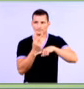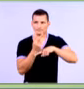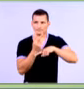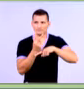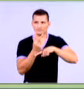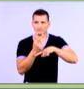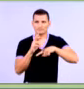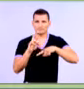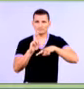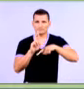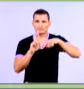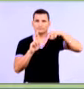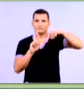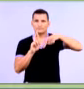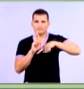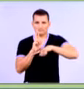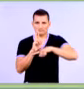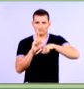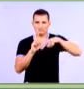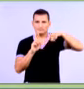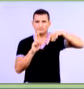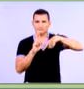Passei do lado esquerdo do R.